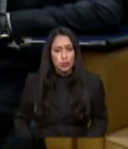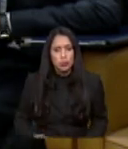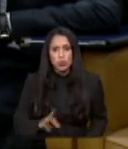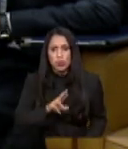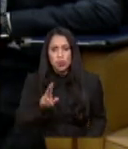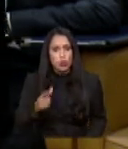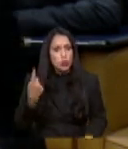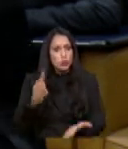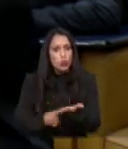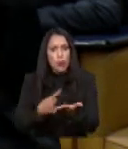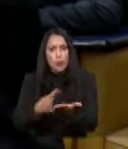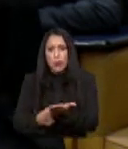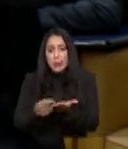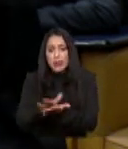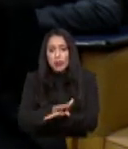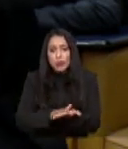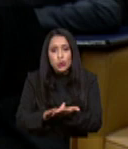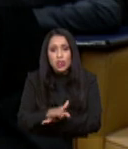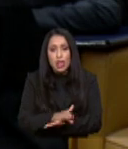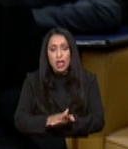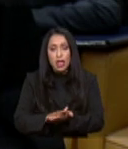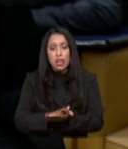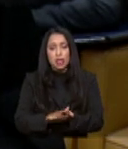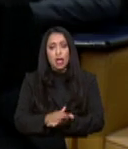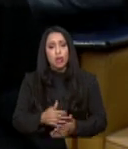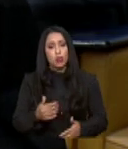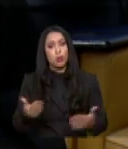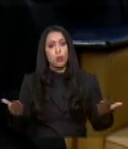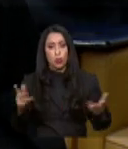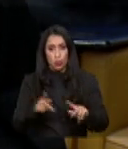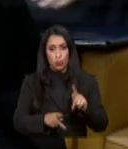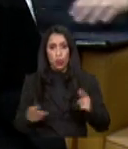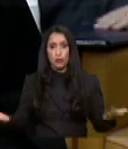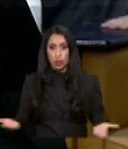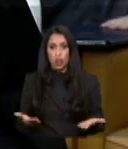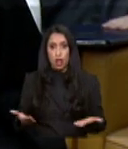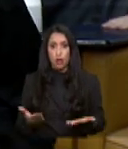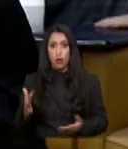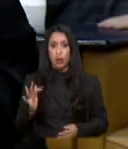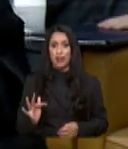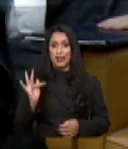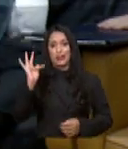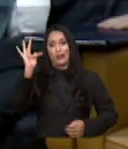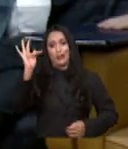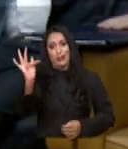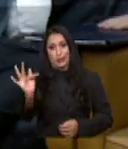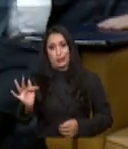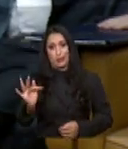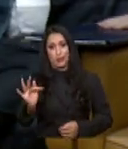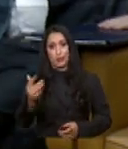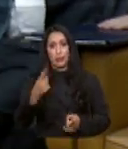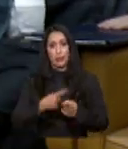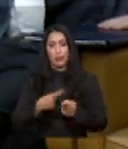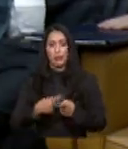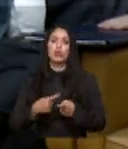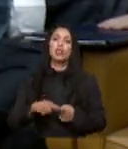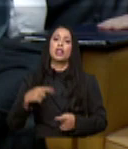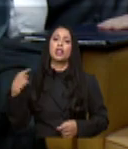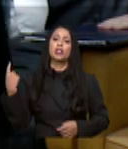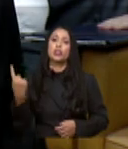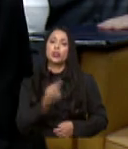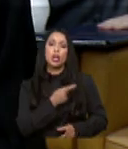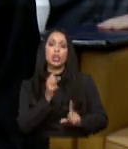firmam o compromisso com as gerações presentes e futuras. Porque nós, enquanto sociedade